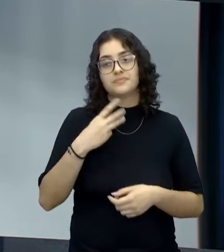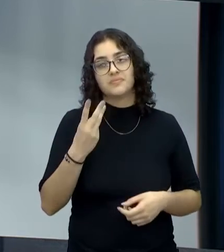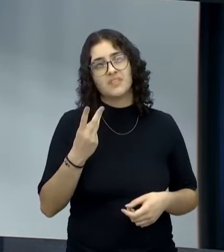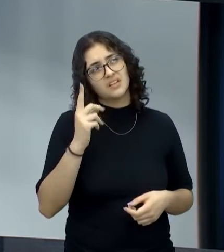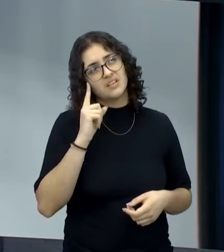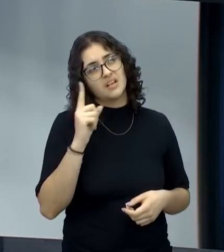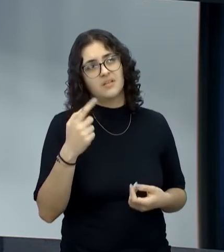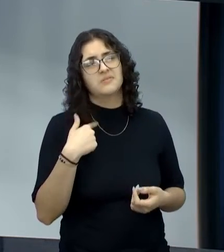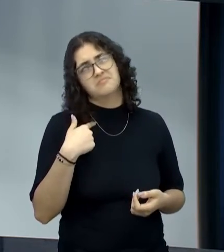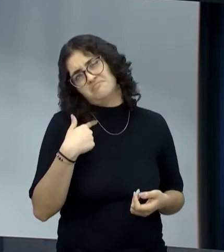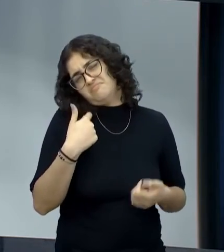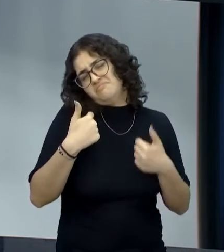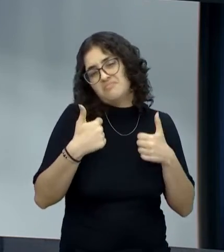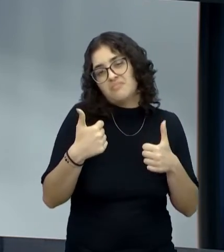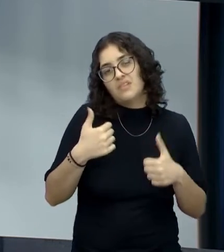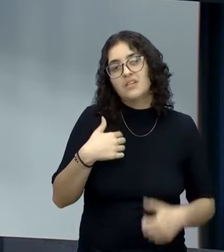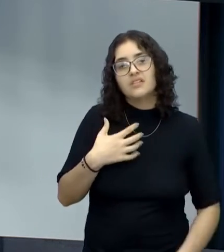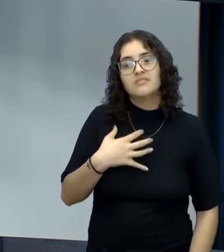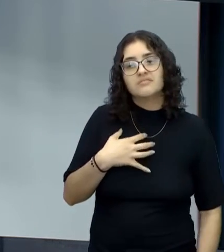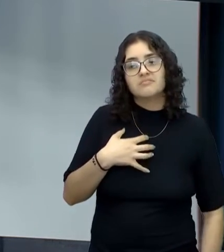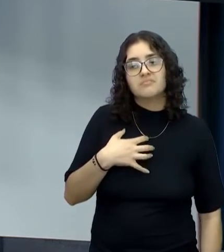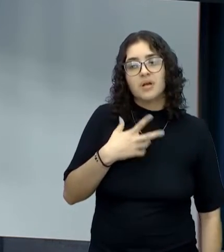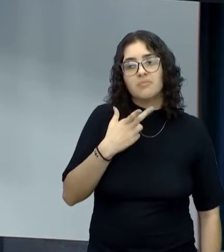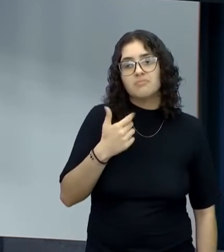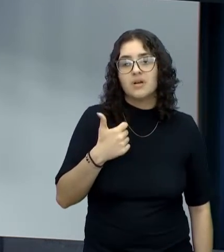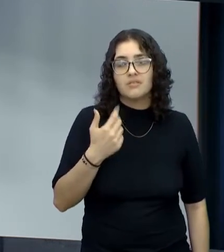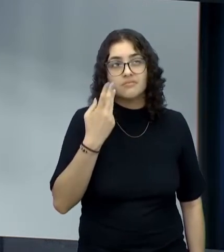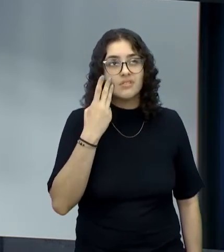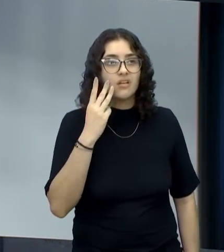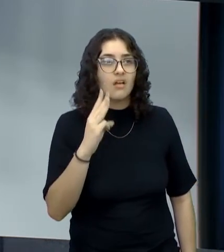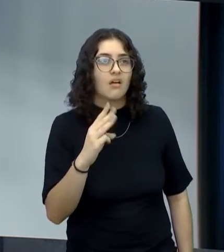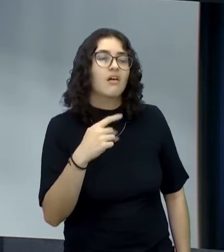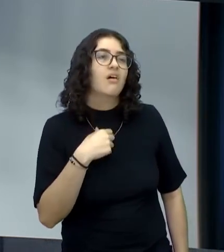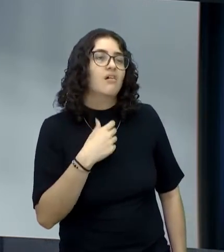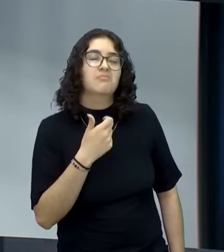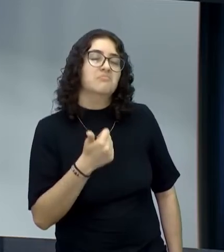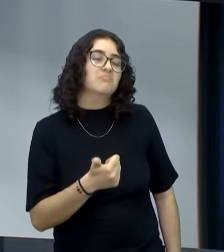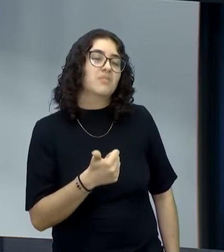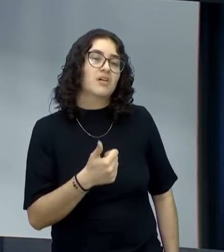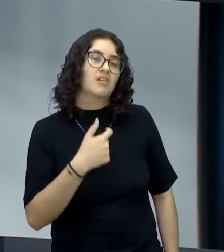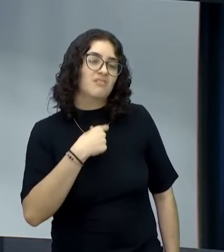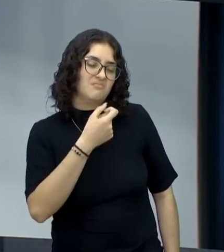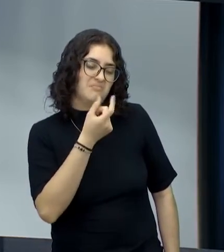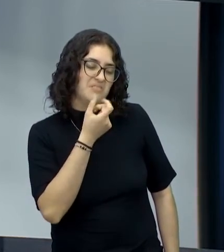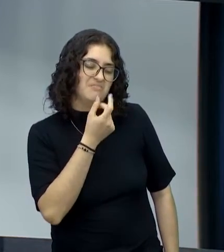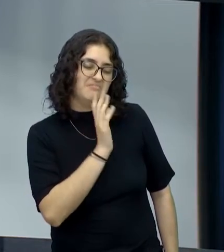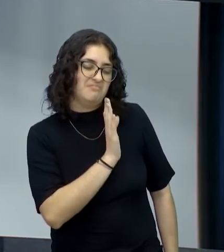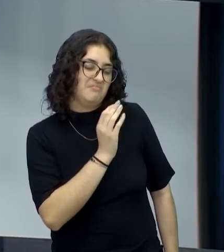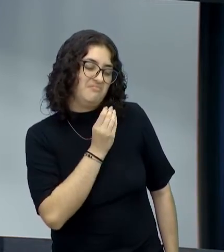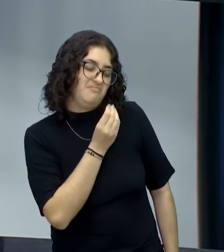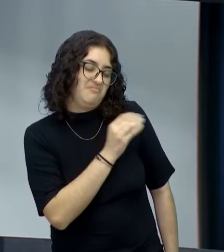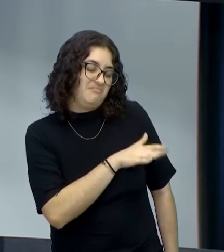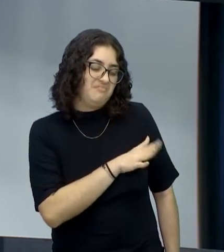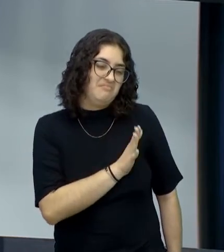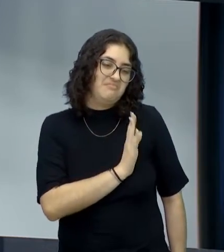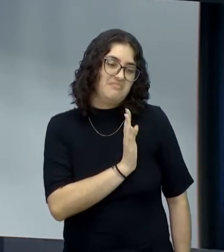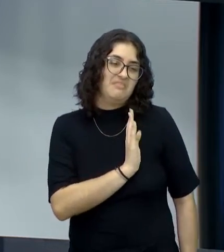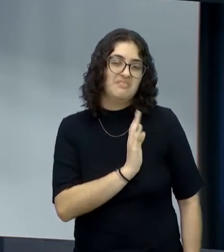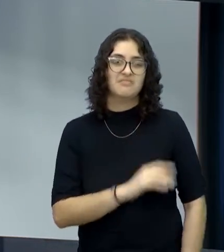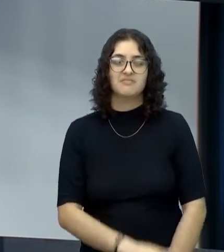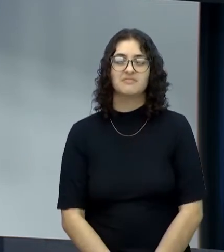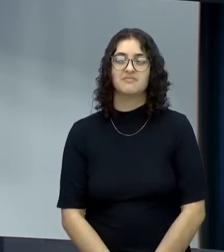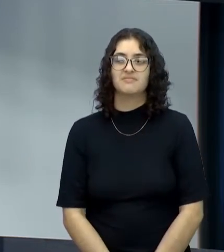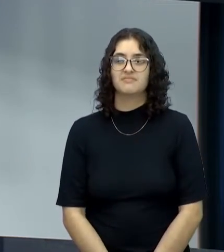sinto bem. Né? Tomei antibiótico 3 dias, lá pelo 3º dia eu me sinto bem. Não vou tomar 7 dias não.